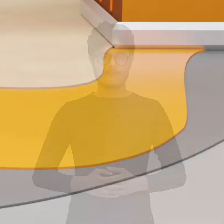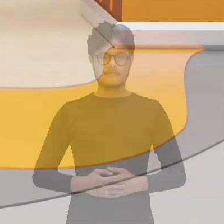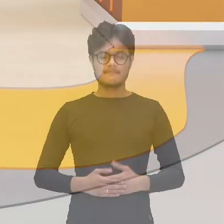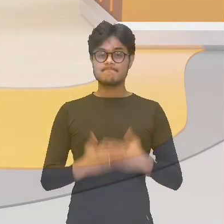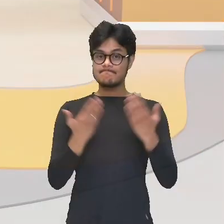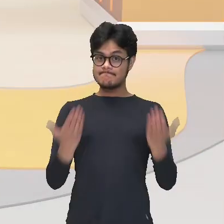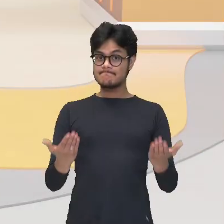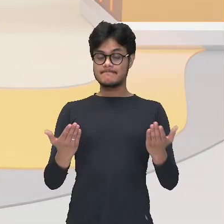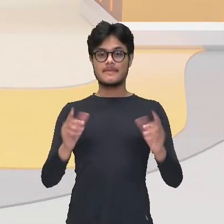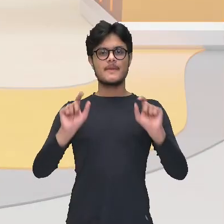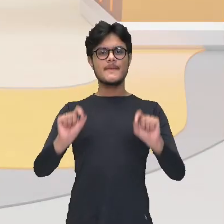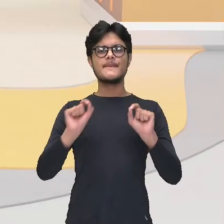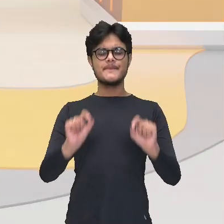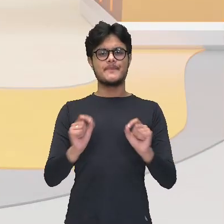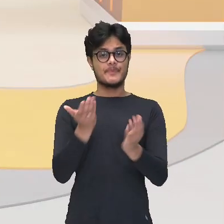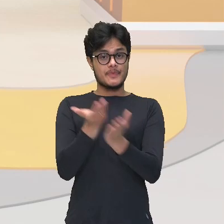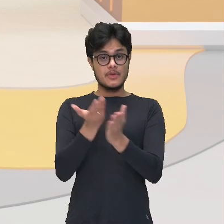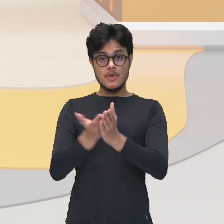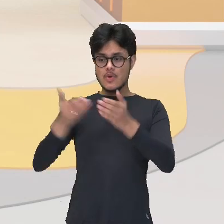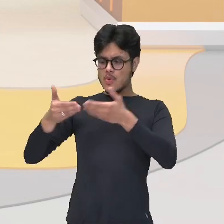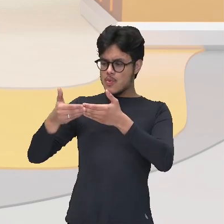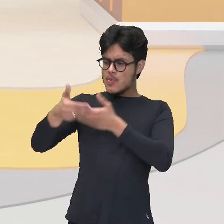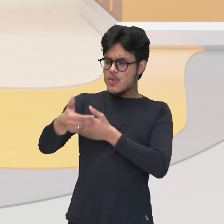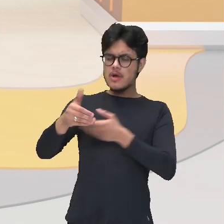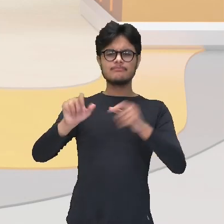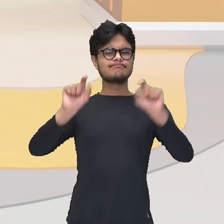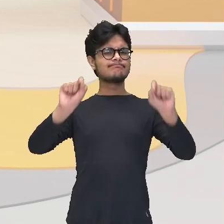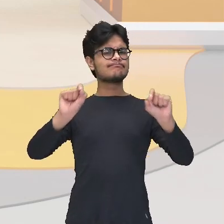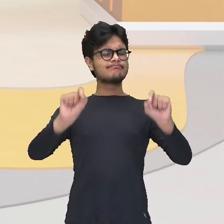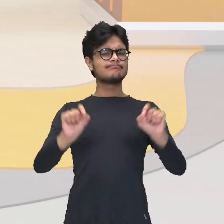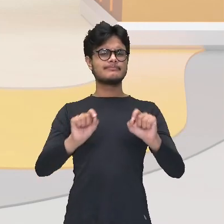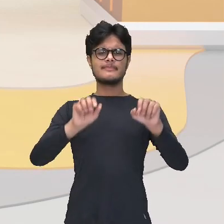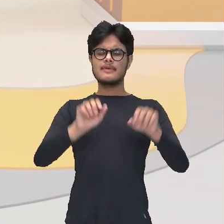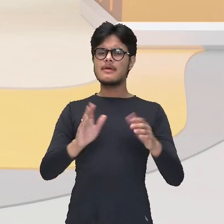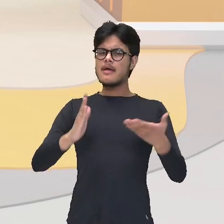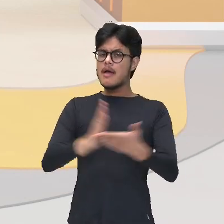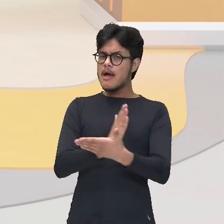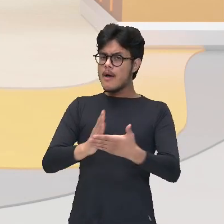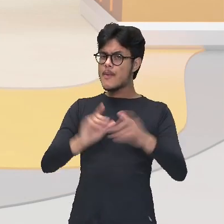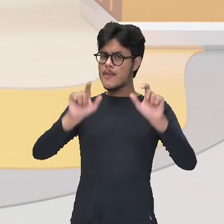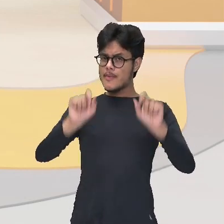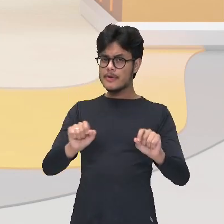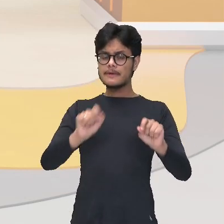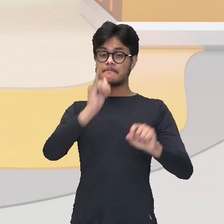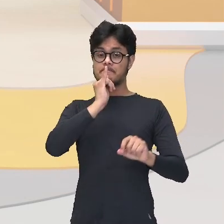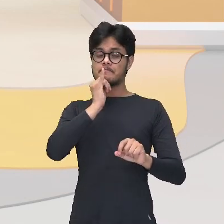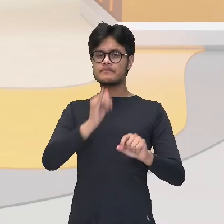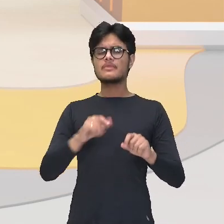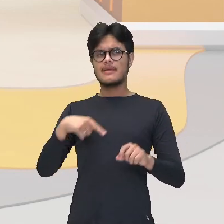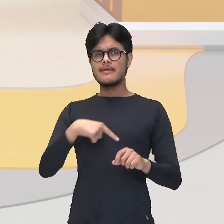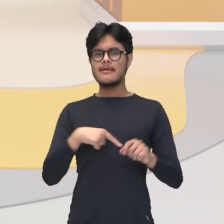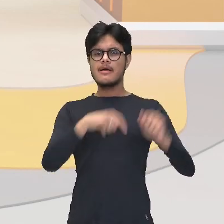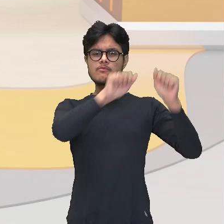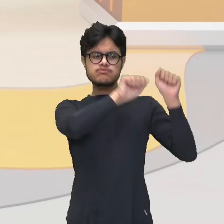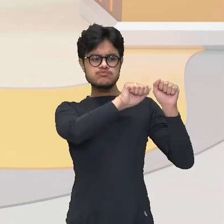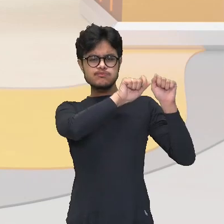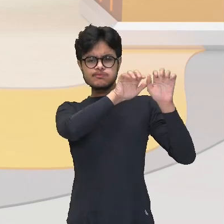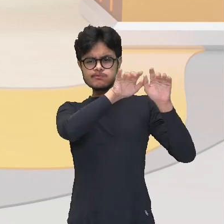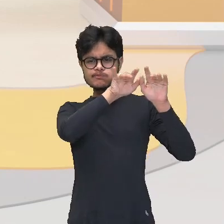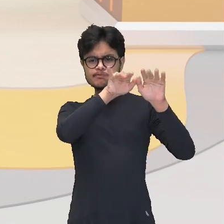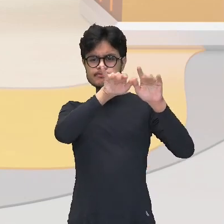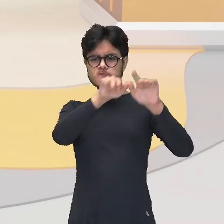Muito bem, então vamos iniciar observando os movimentos, e aí nós temos os movimentos